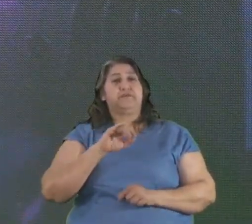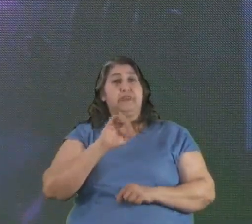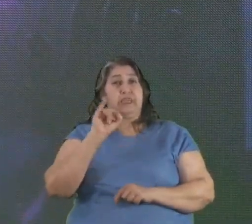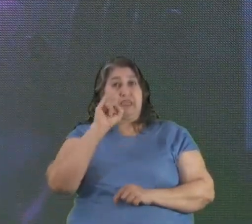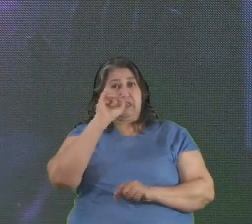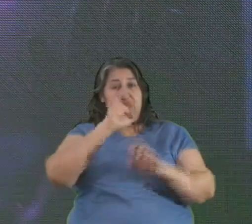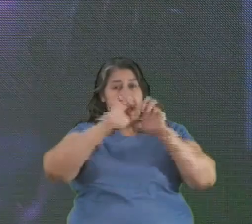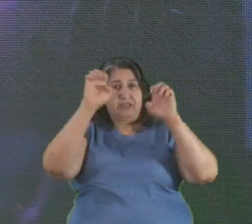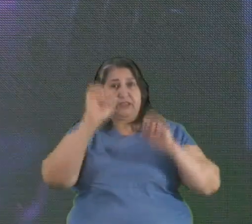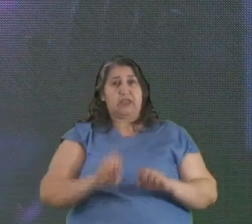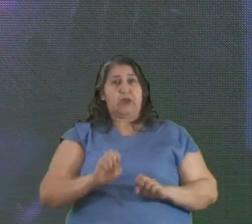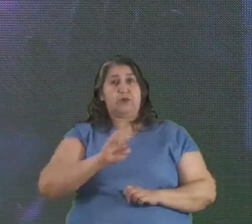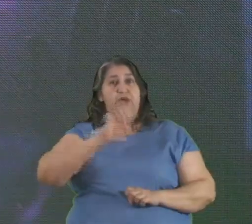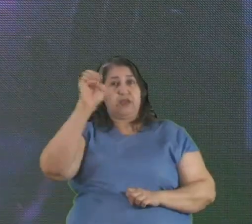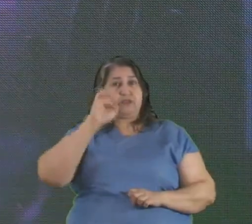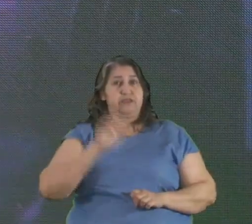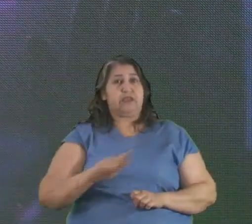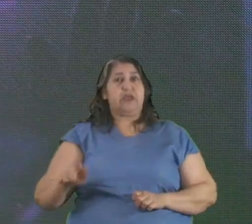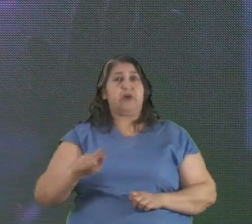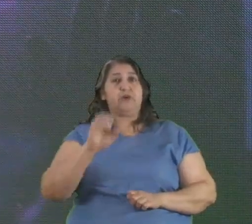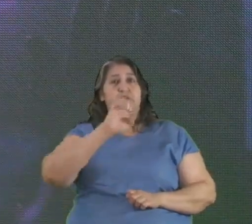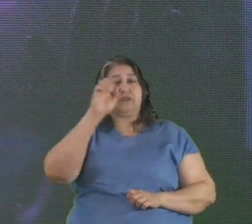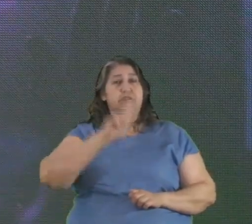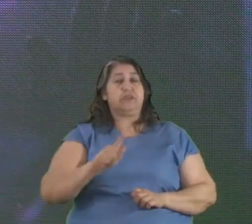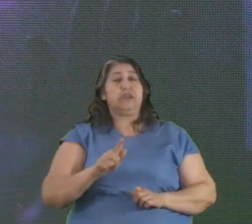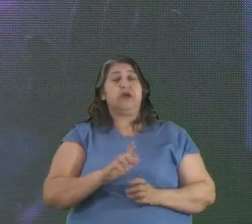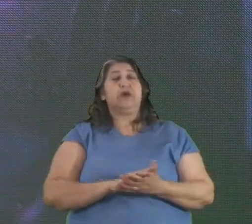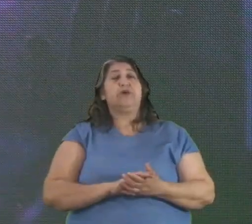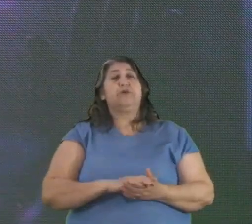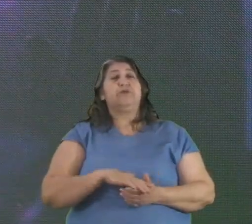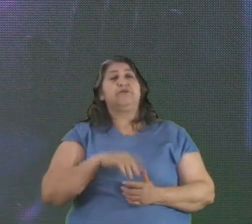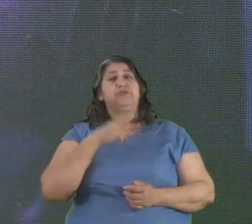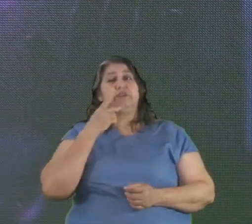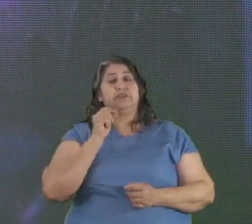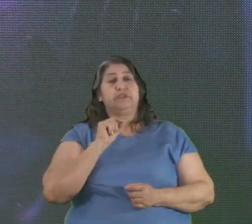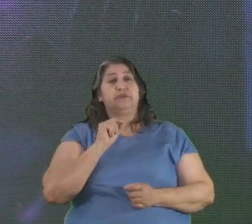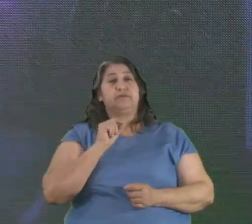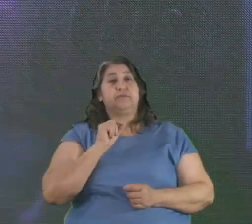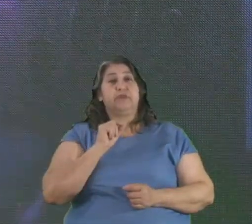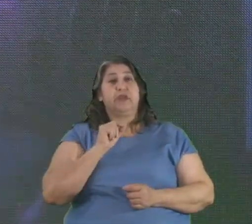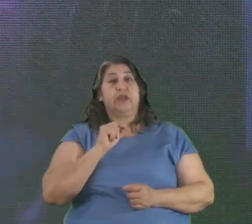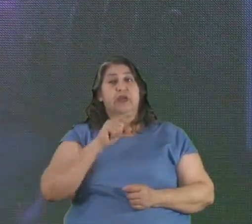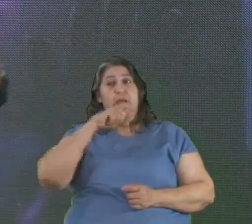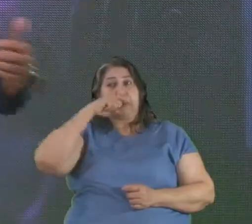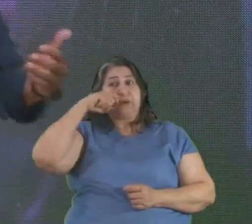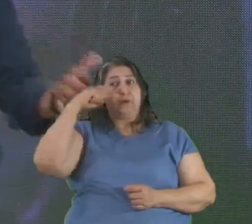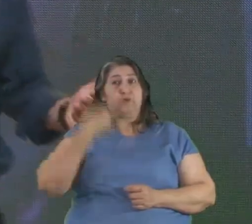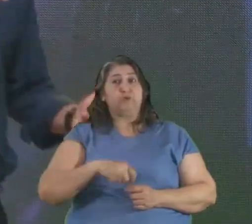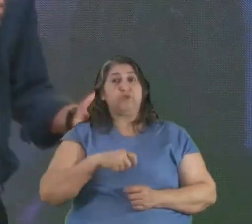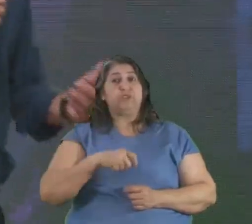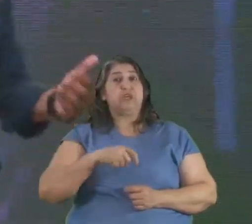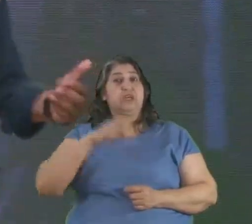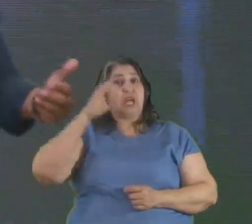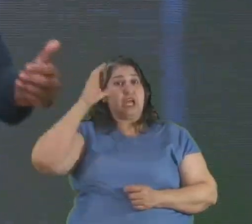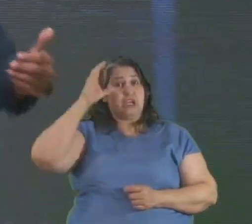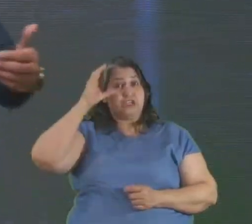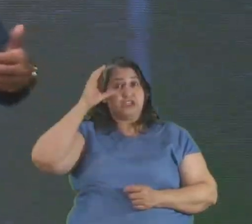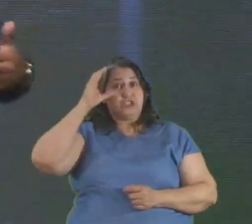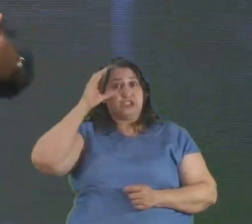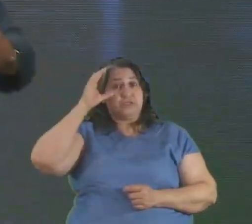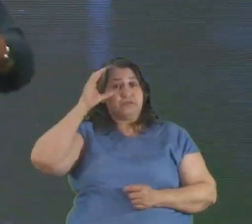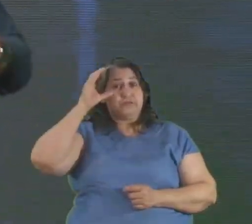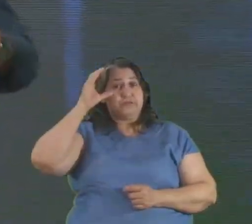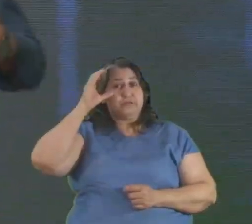de Magog, a Rússia e a China, que estão a norte de Israel, eles podem ser essas nações que